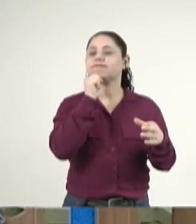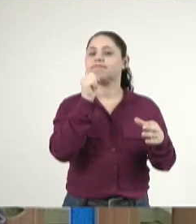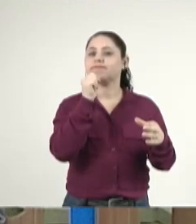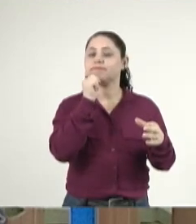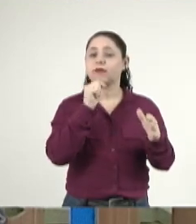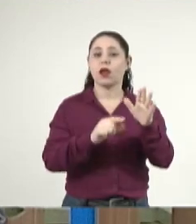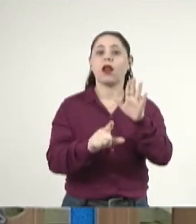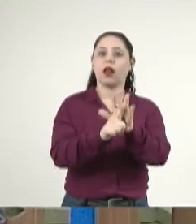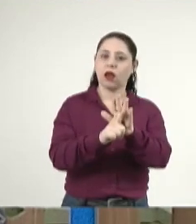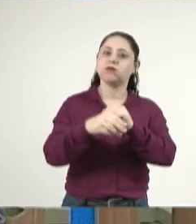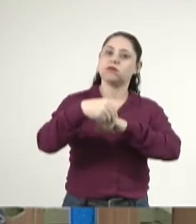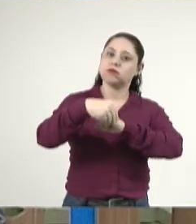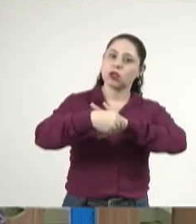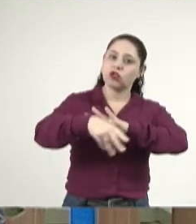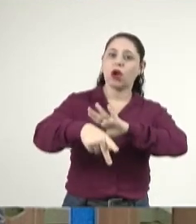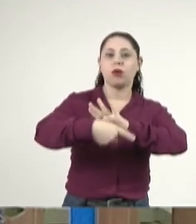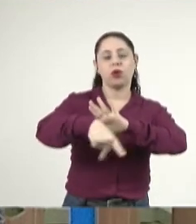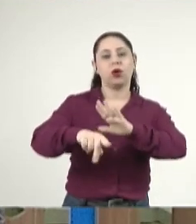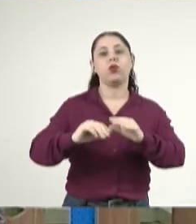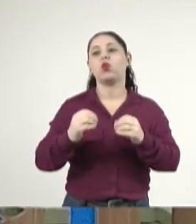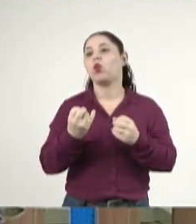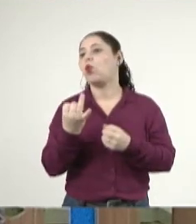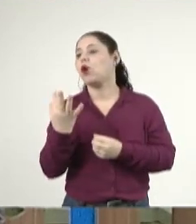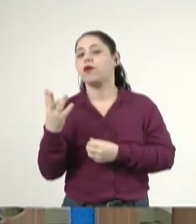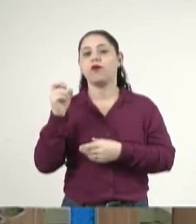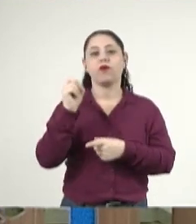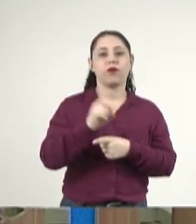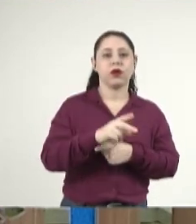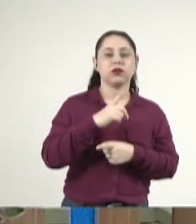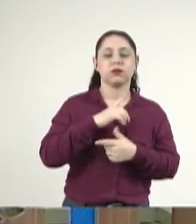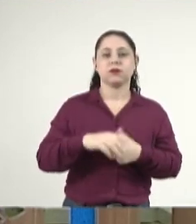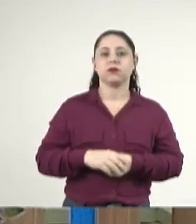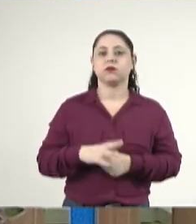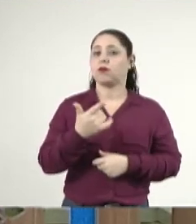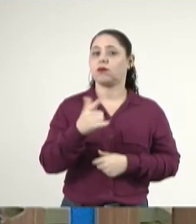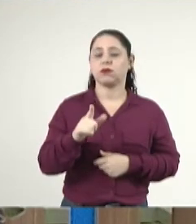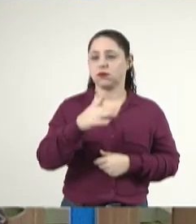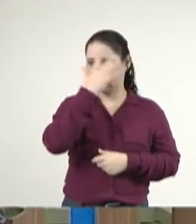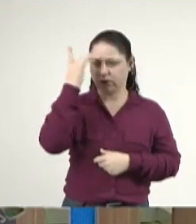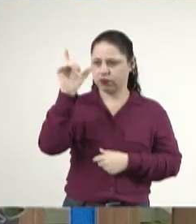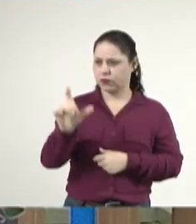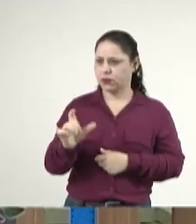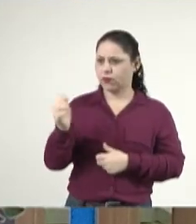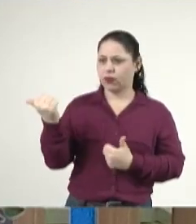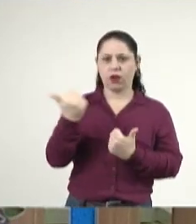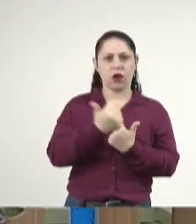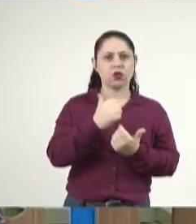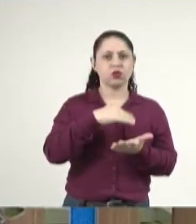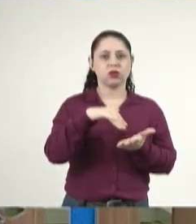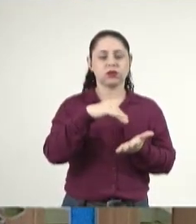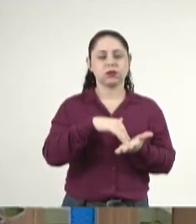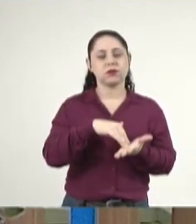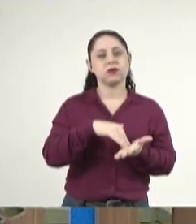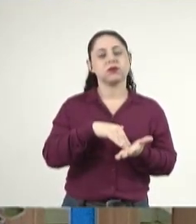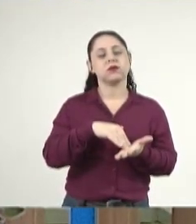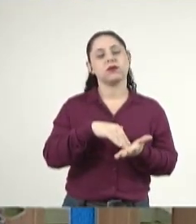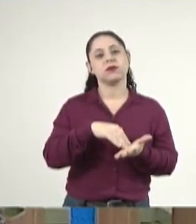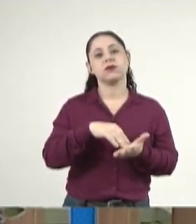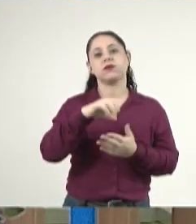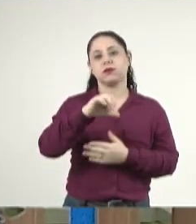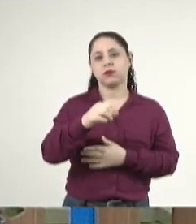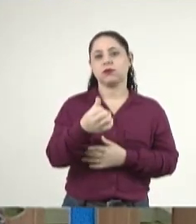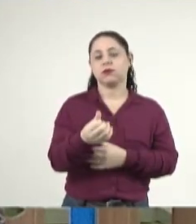que tem que indicar quais são os cargos existentes, não havia a figura do secretário adjunto. Então, o projeto de lei